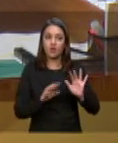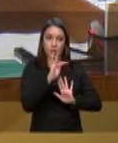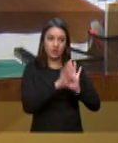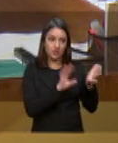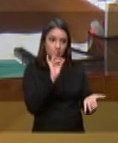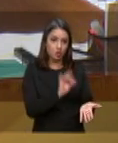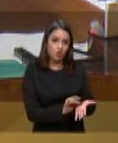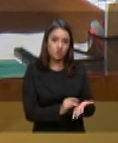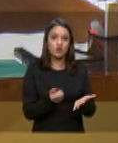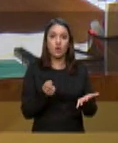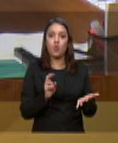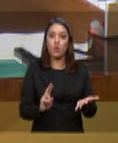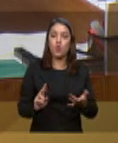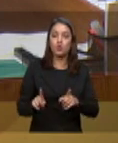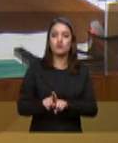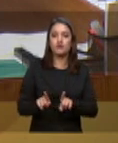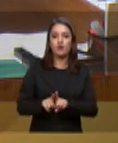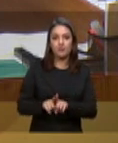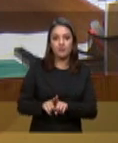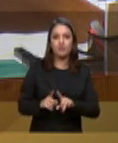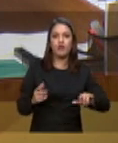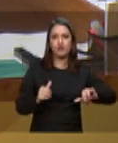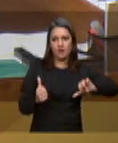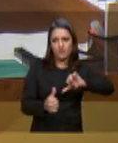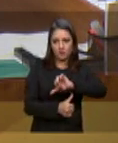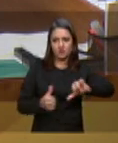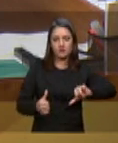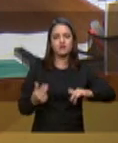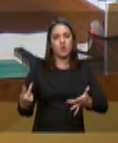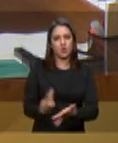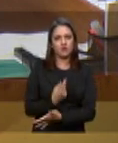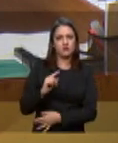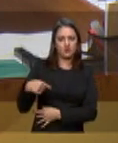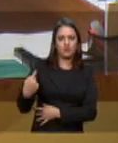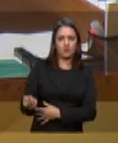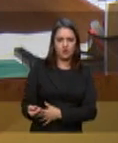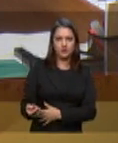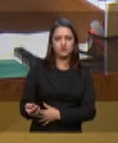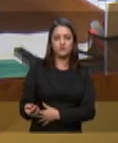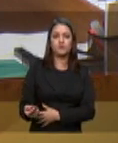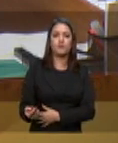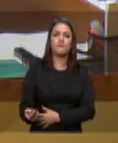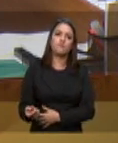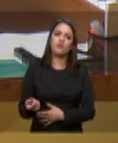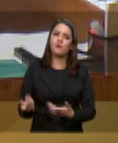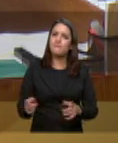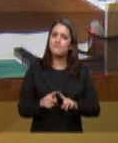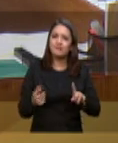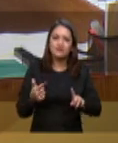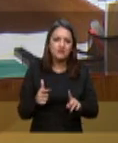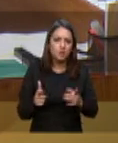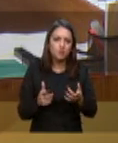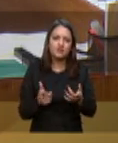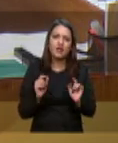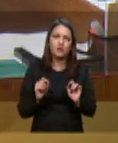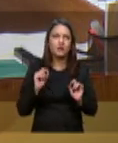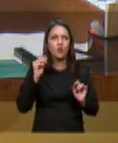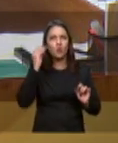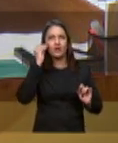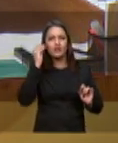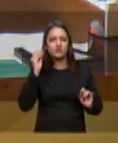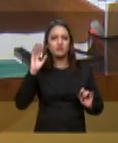original, seja na resultante da modificação introduzida pela Lei 12.350, de 2010, não traz o campo hermenêutico contra o